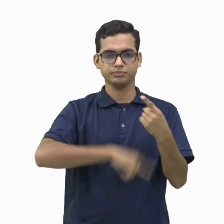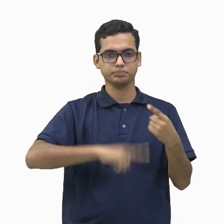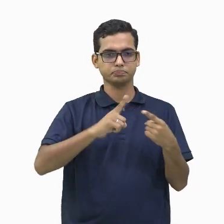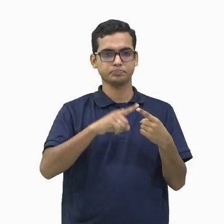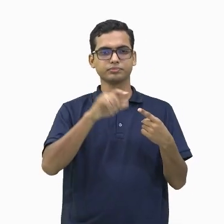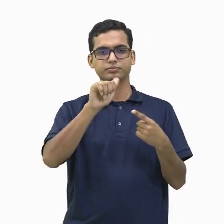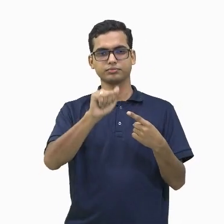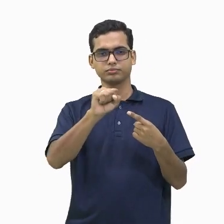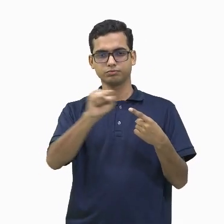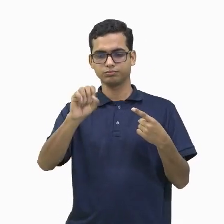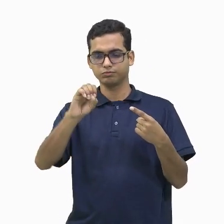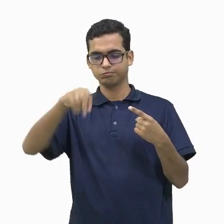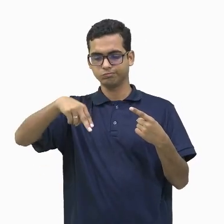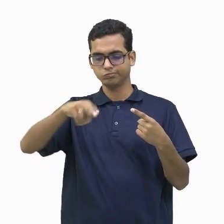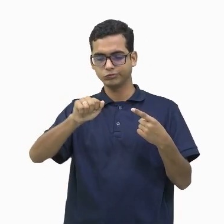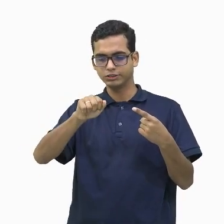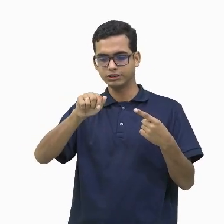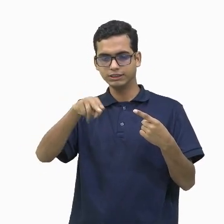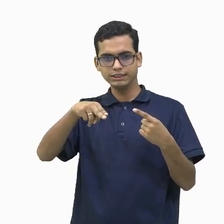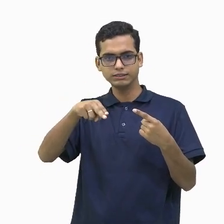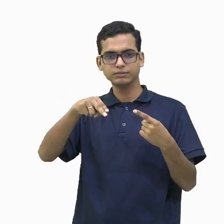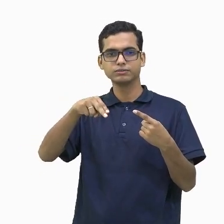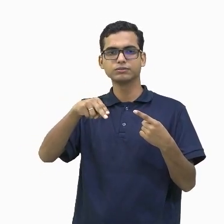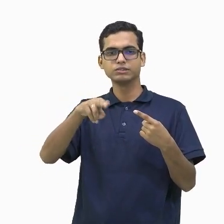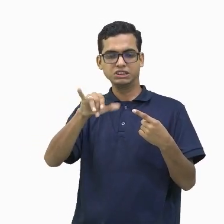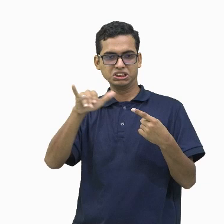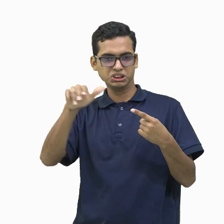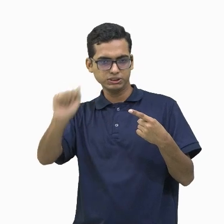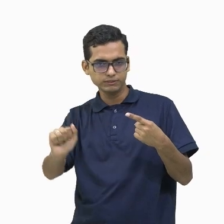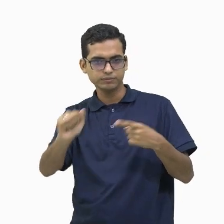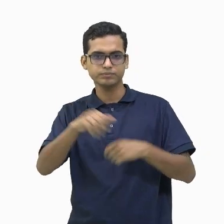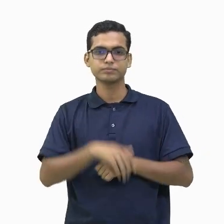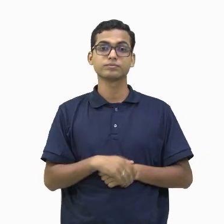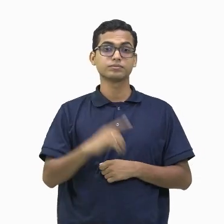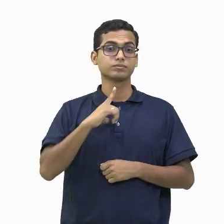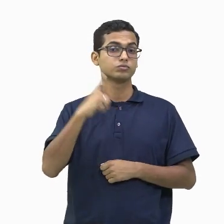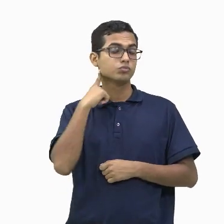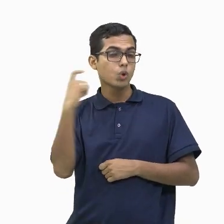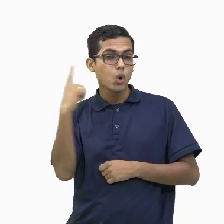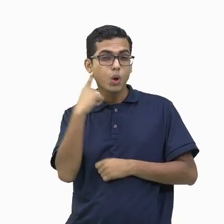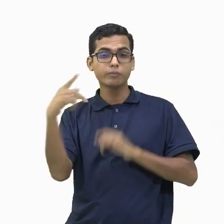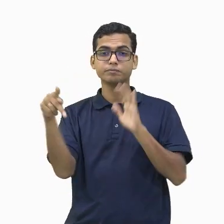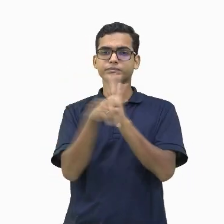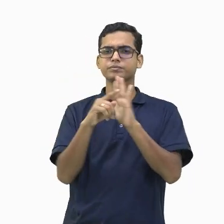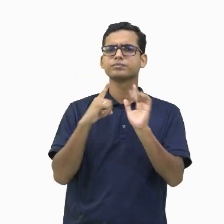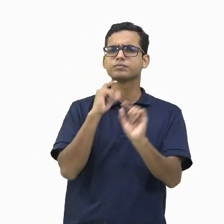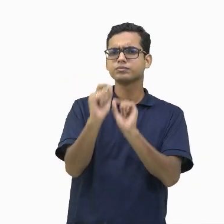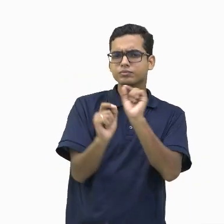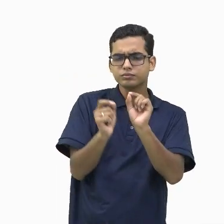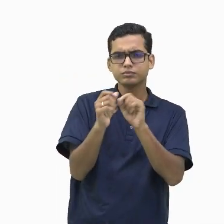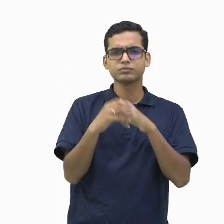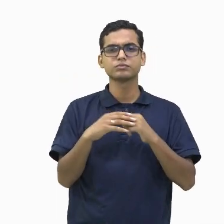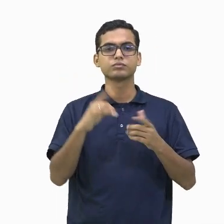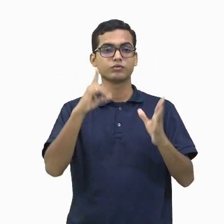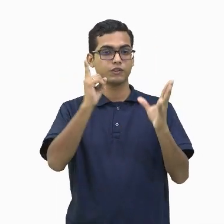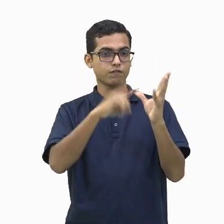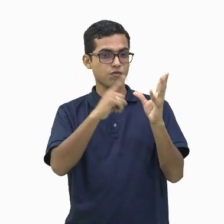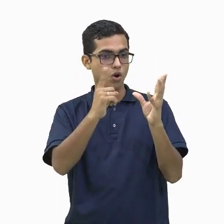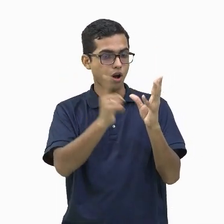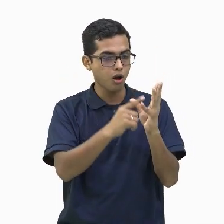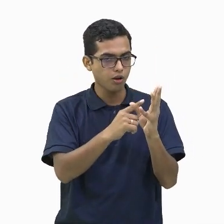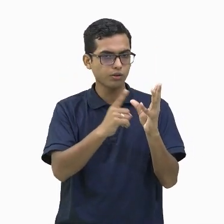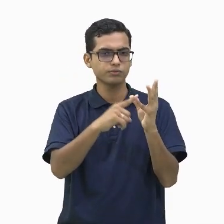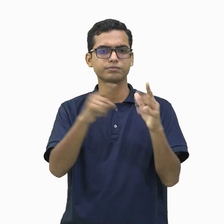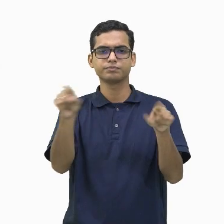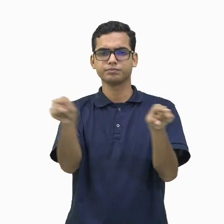A assonância, gente, é quando há repetição de sons vocálicos. A repetição ali do mesmo som de vogal,